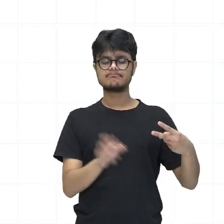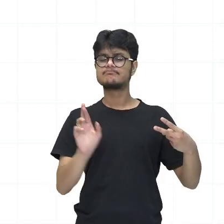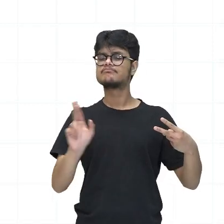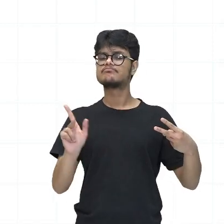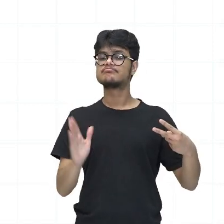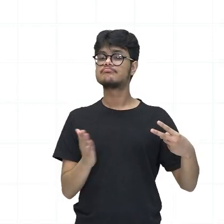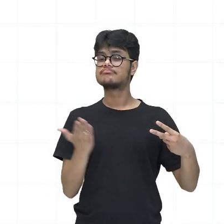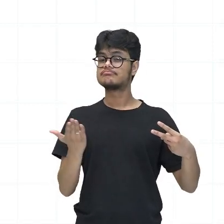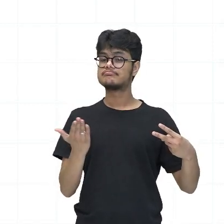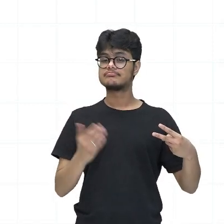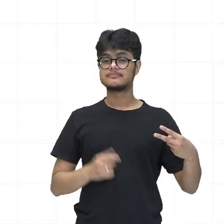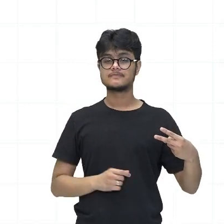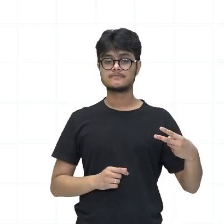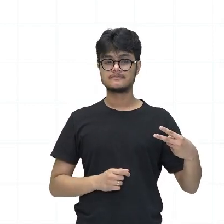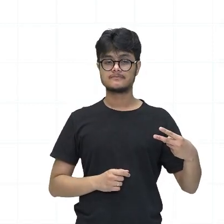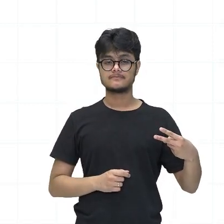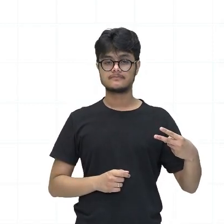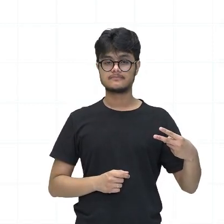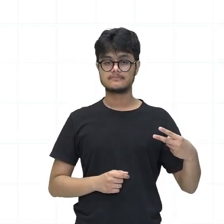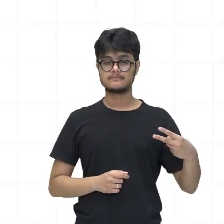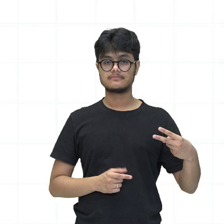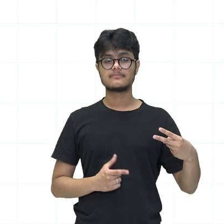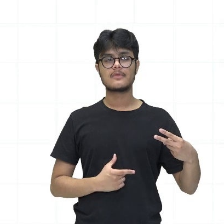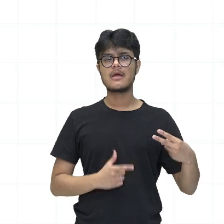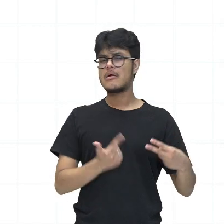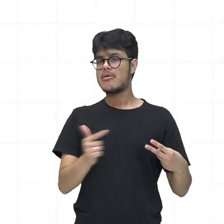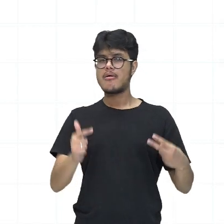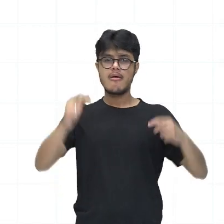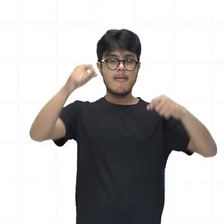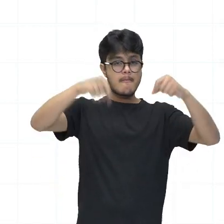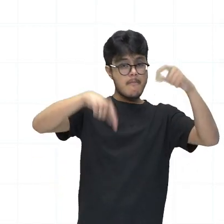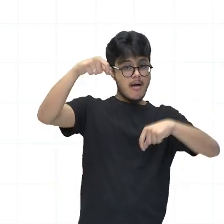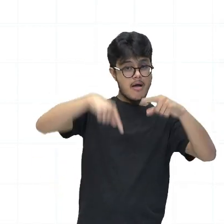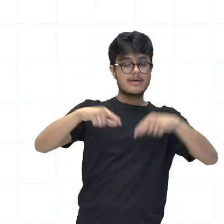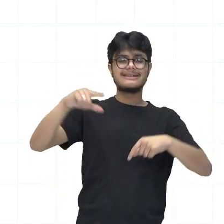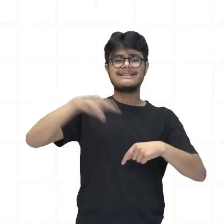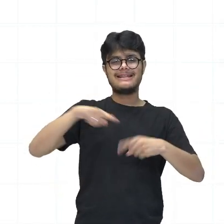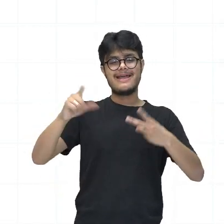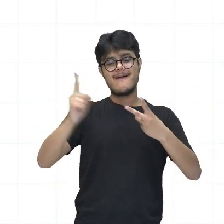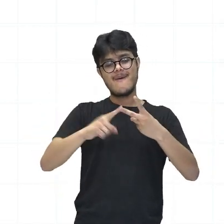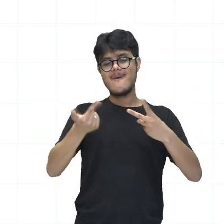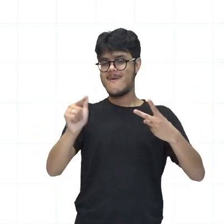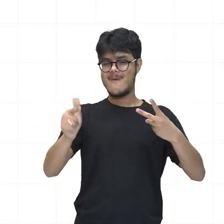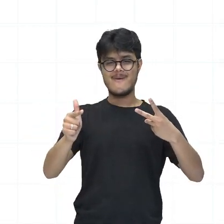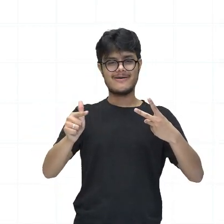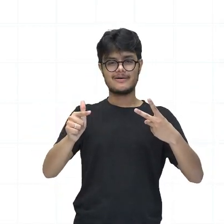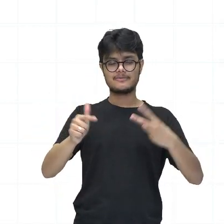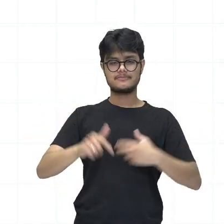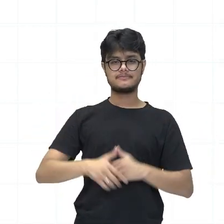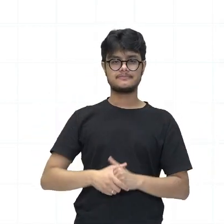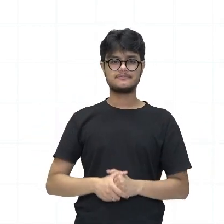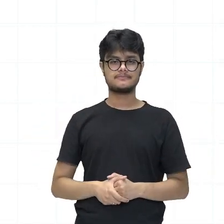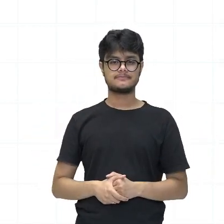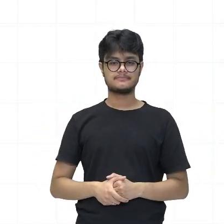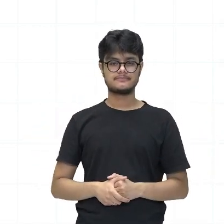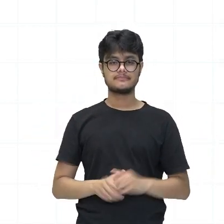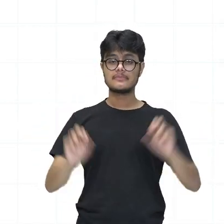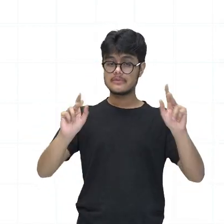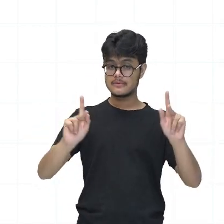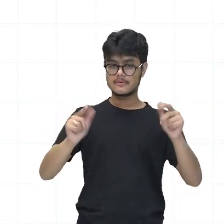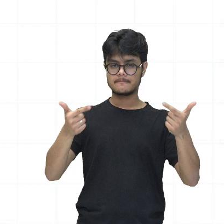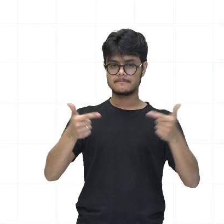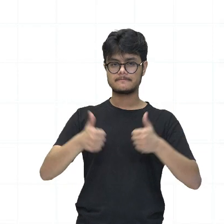é a faísca, né, a ignição que a gente tem lá no ciclo de Otto e que aqui a gente